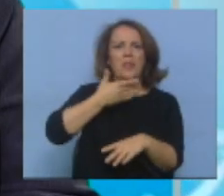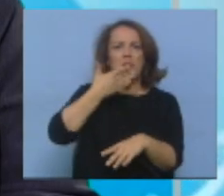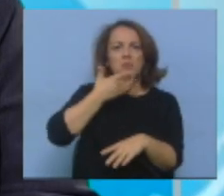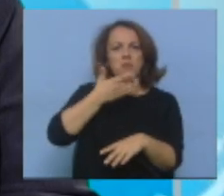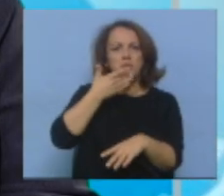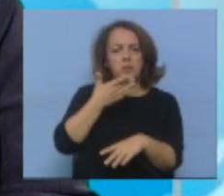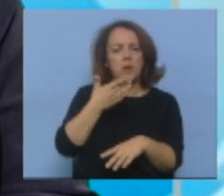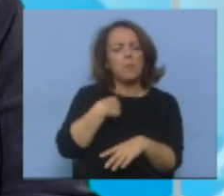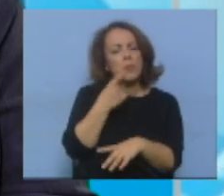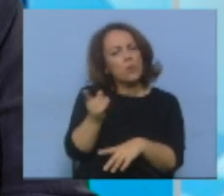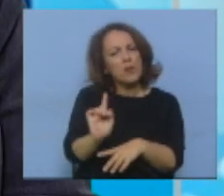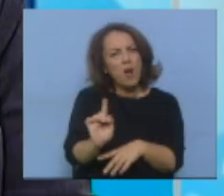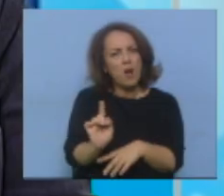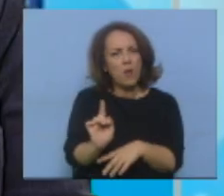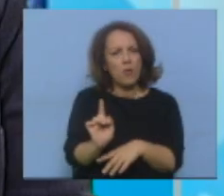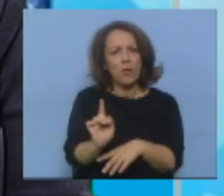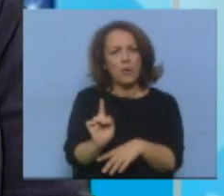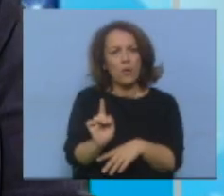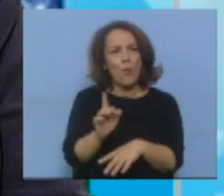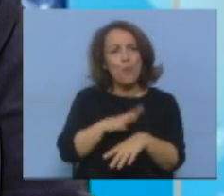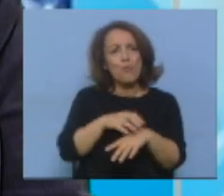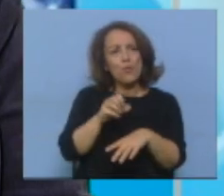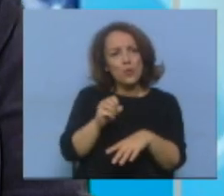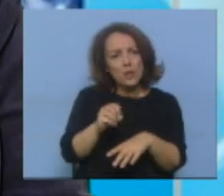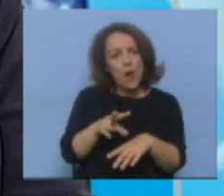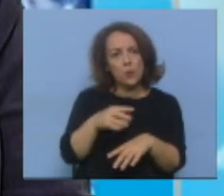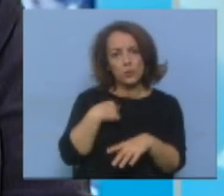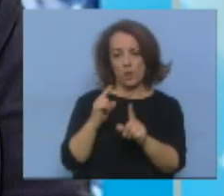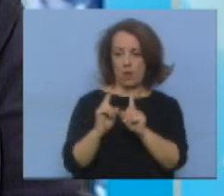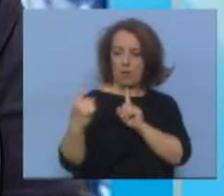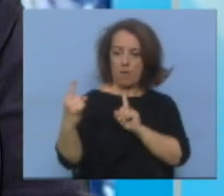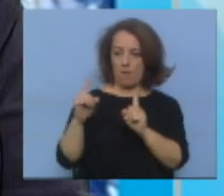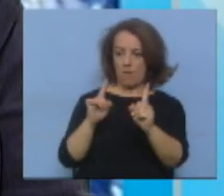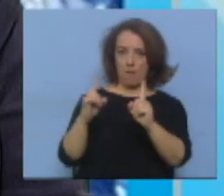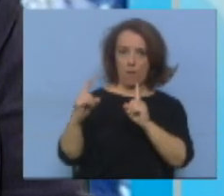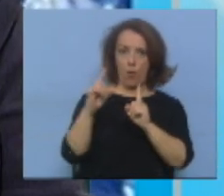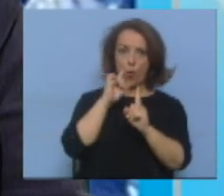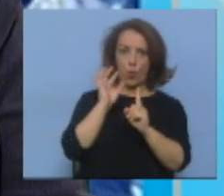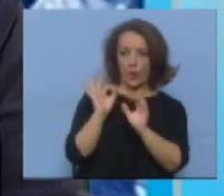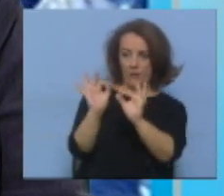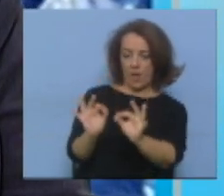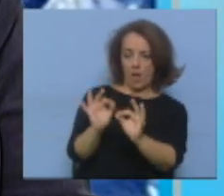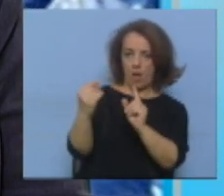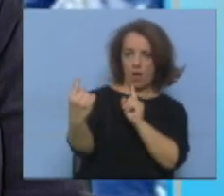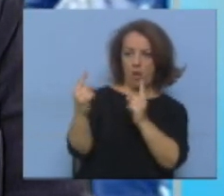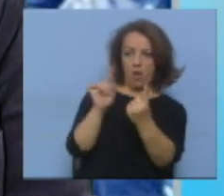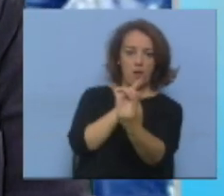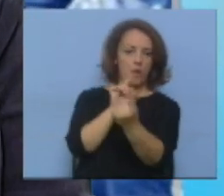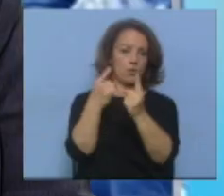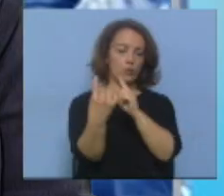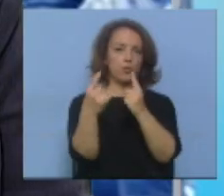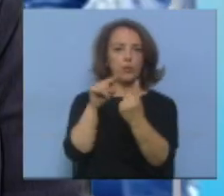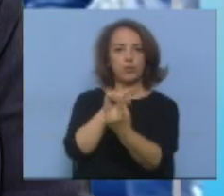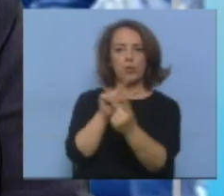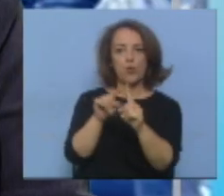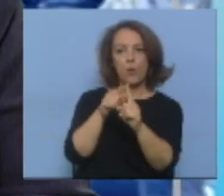digo, é exatamente no cuidado com o outro que nós podemos fazer isso, não é? Para assegurar que